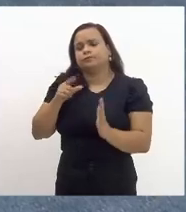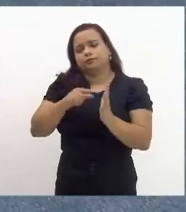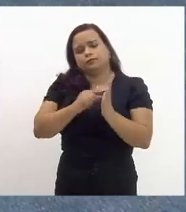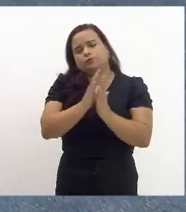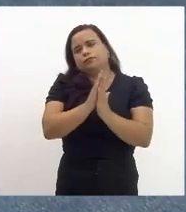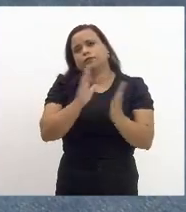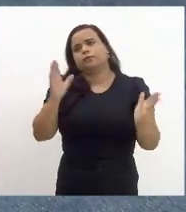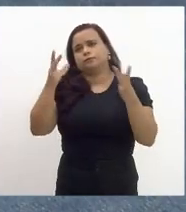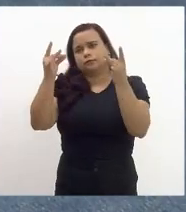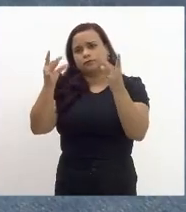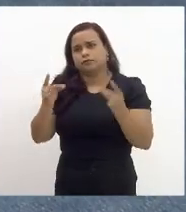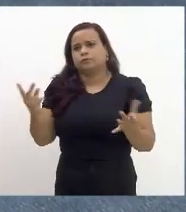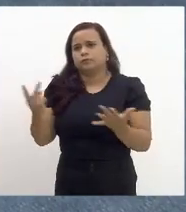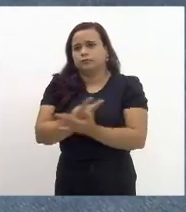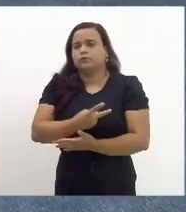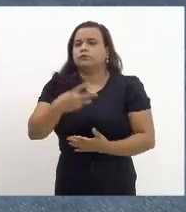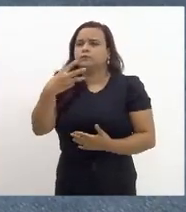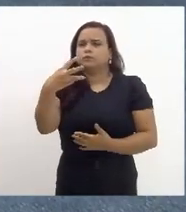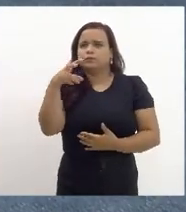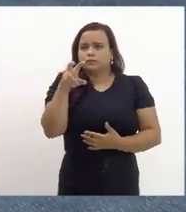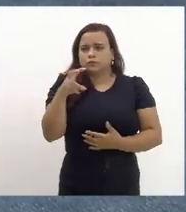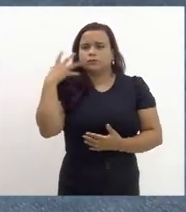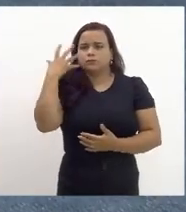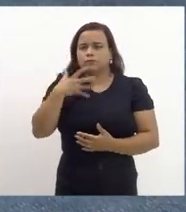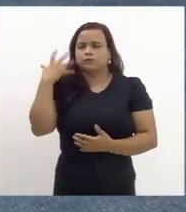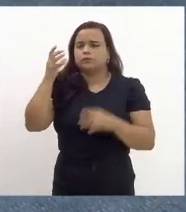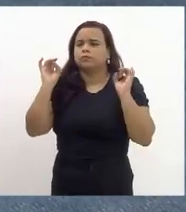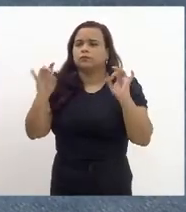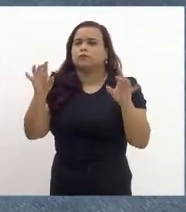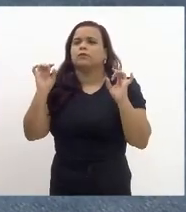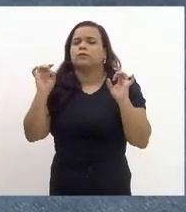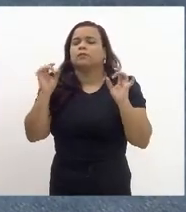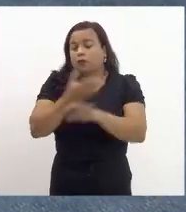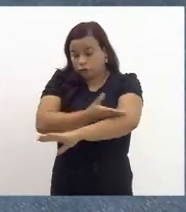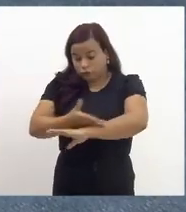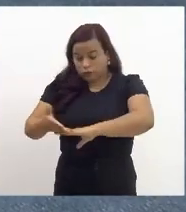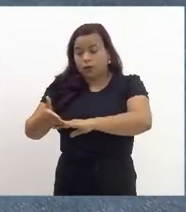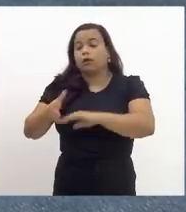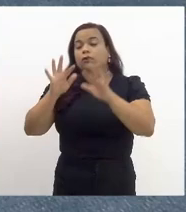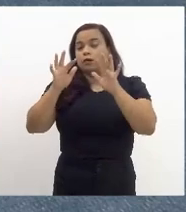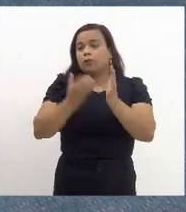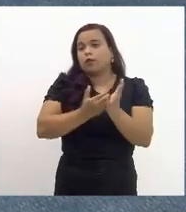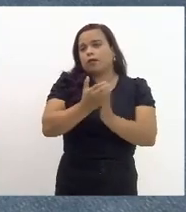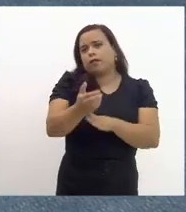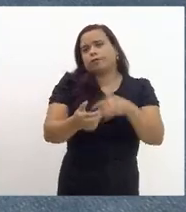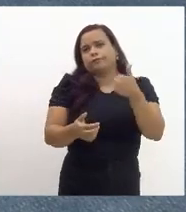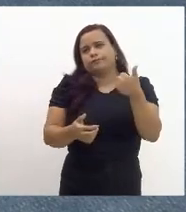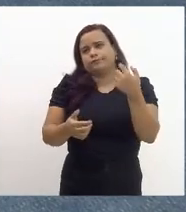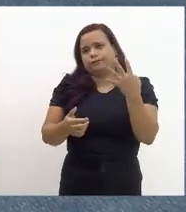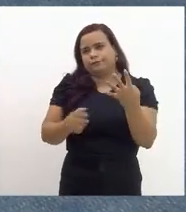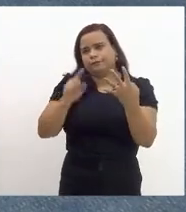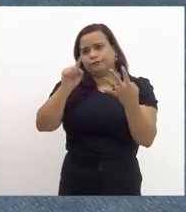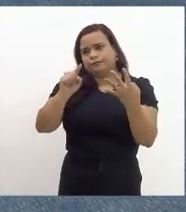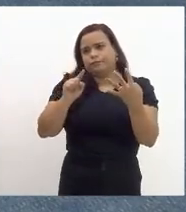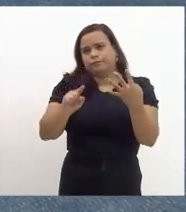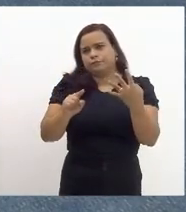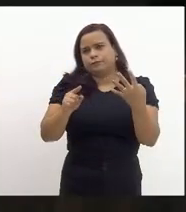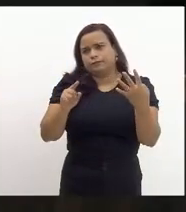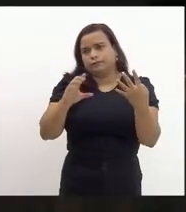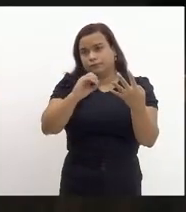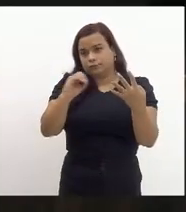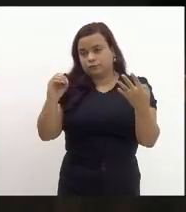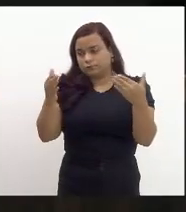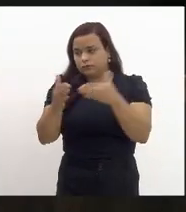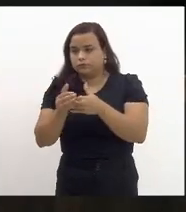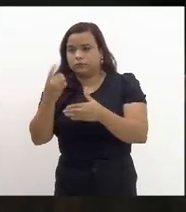o ocorrido na 35ª sessão ordinária, que, iniciada às 14 horas, encerrou-se às 16 horas e 13 minutos.